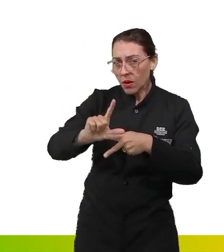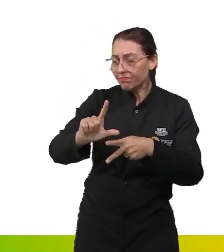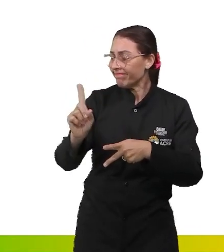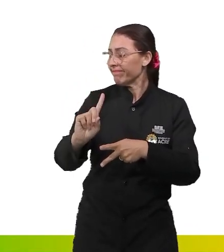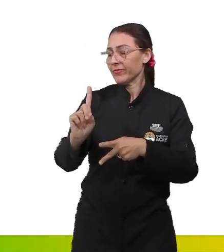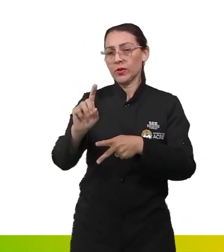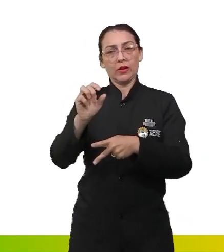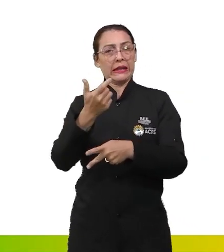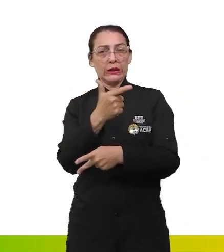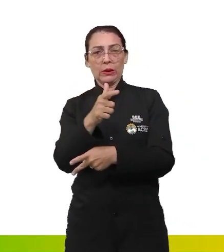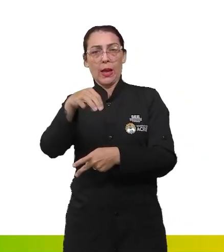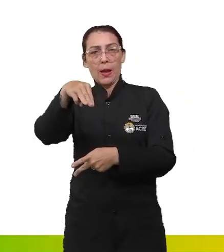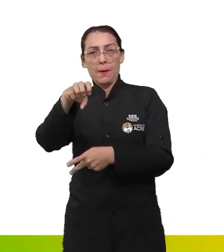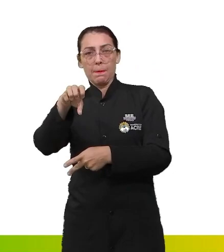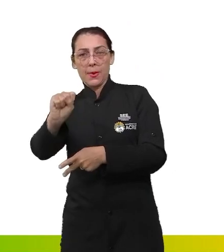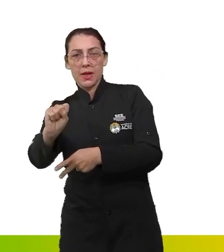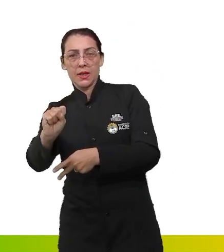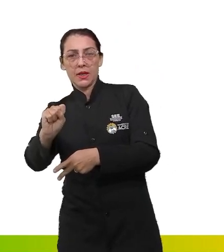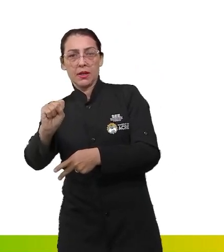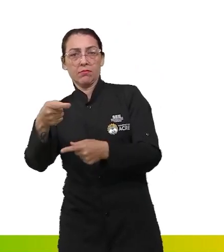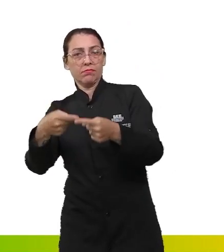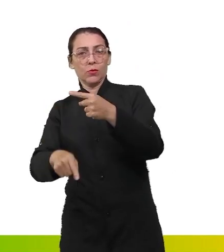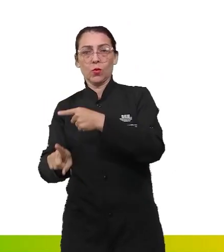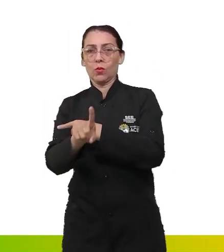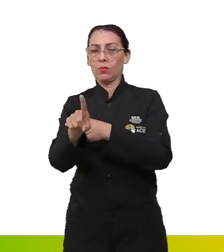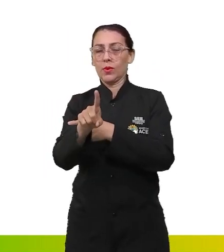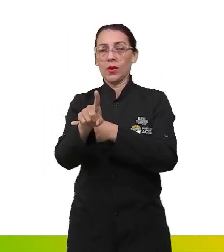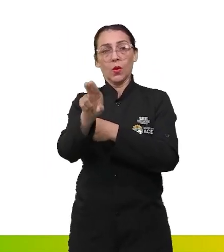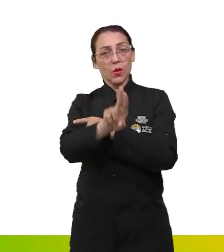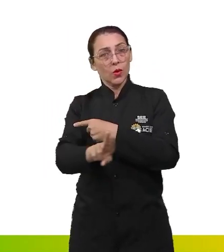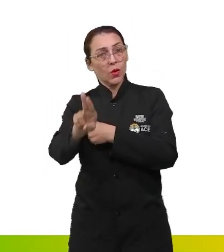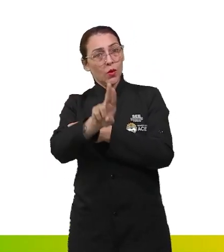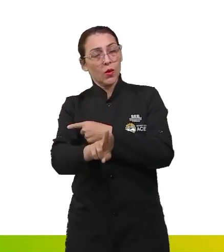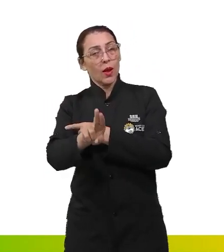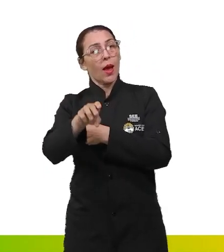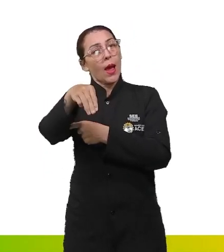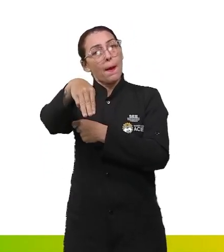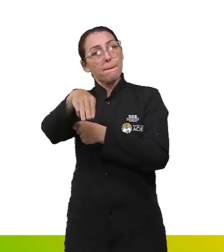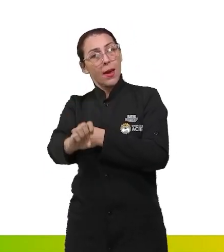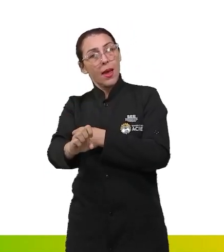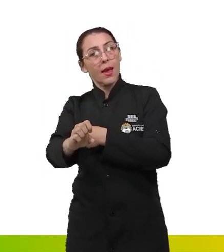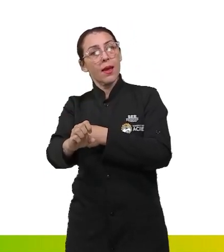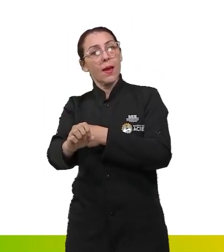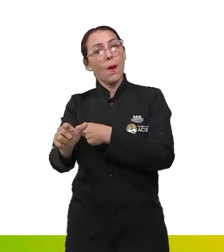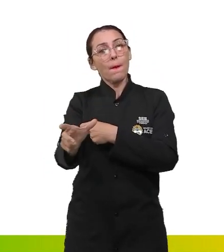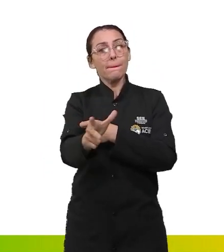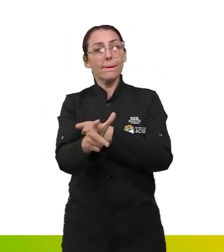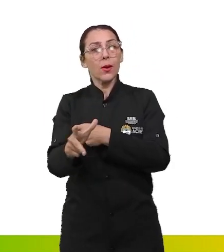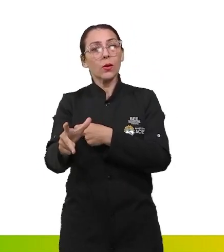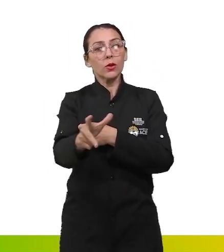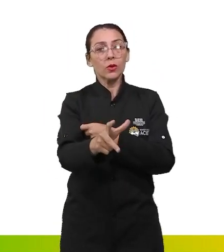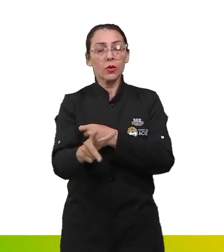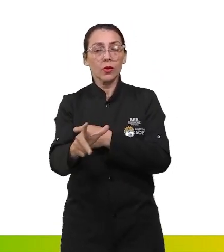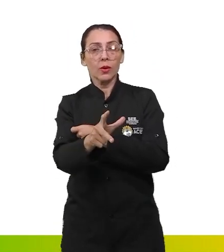tem mês, né? Aqui, utiliza-se a forma pronominal, tá? Se utiliza a